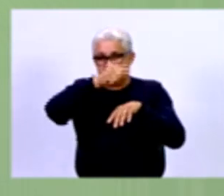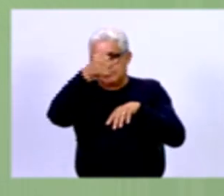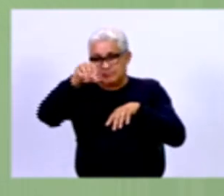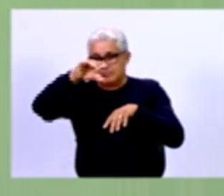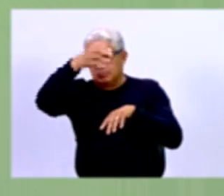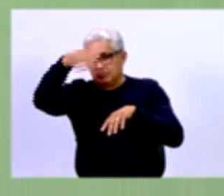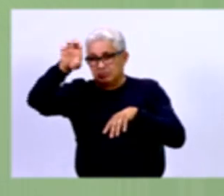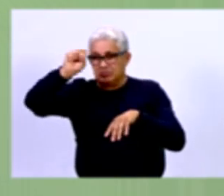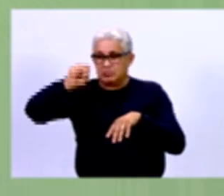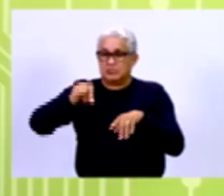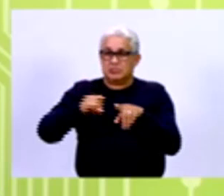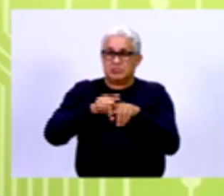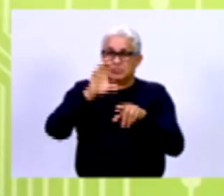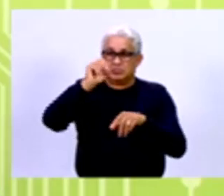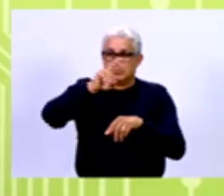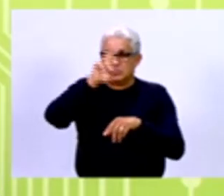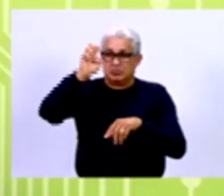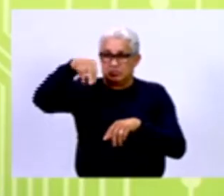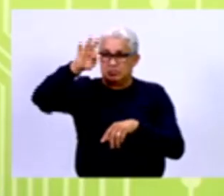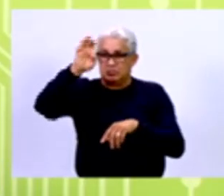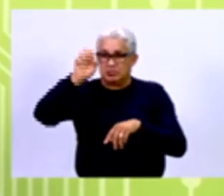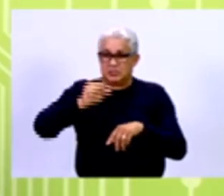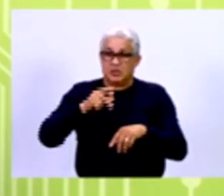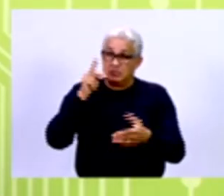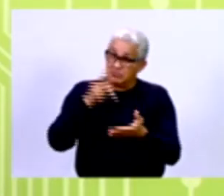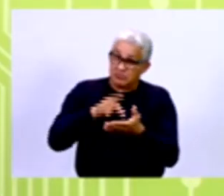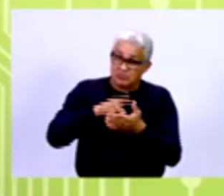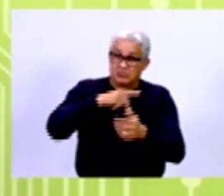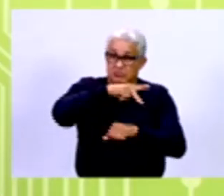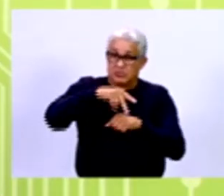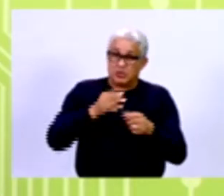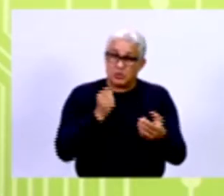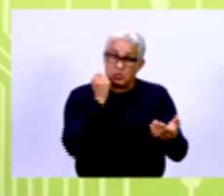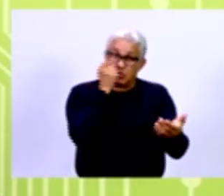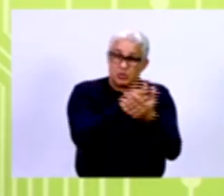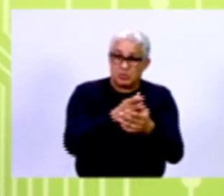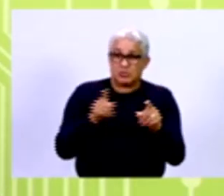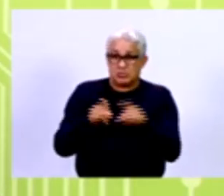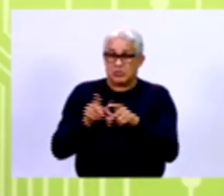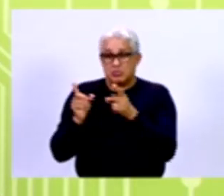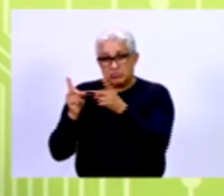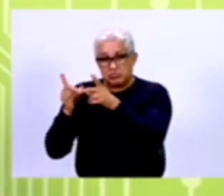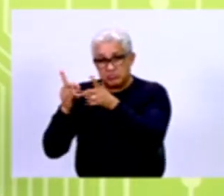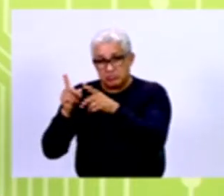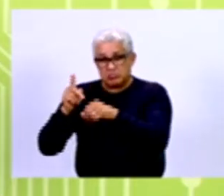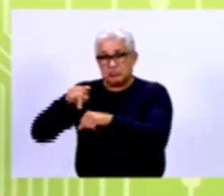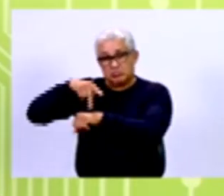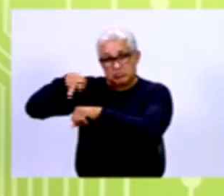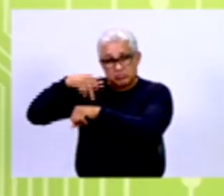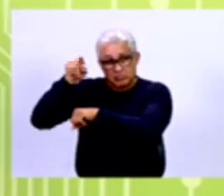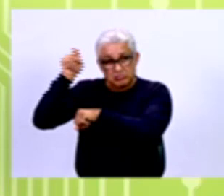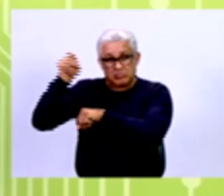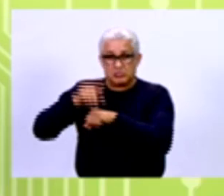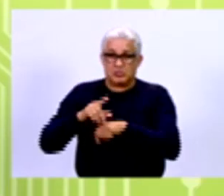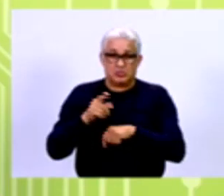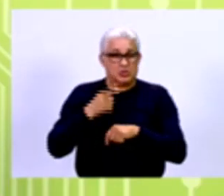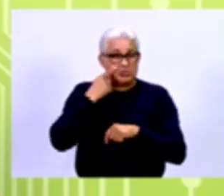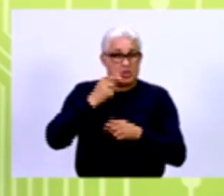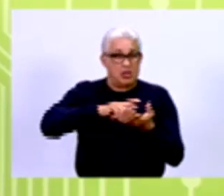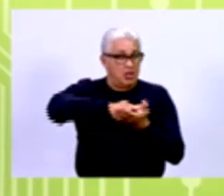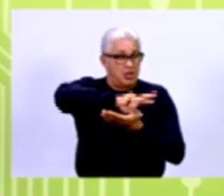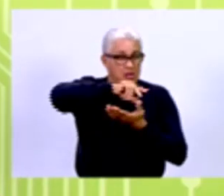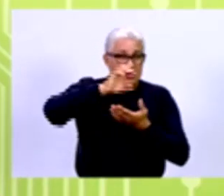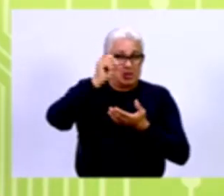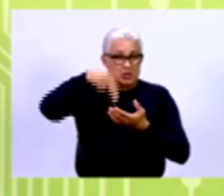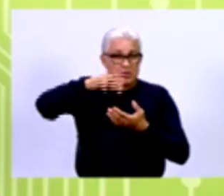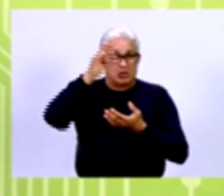estão registrados o que de fato o país compra e vende do exterior. Você viu que são várias contas.